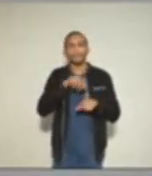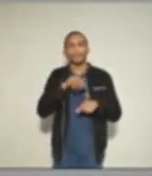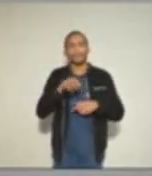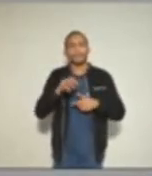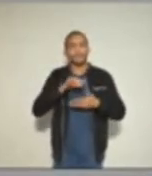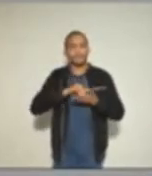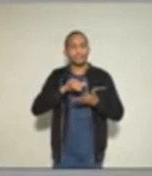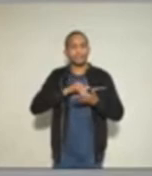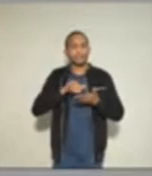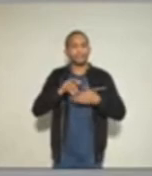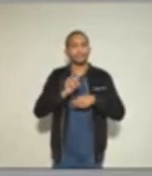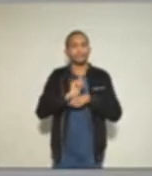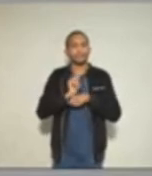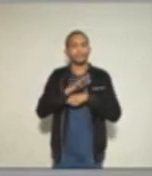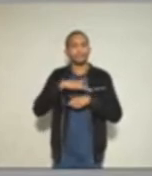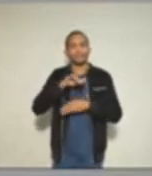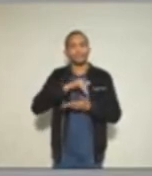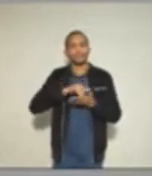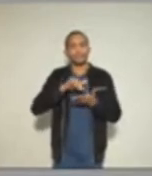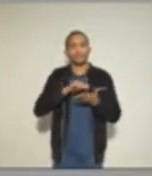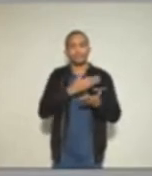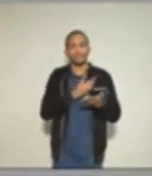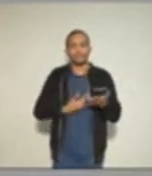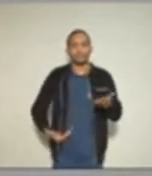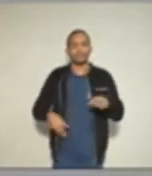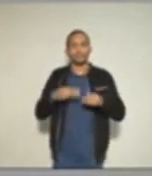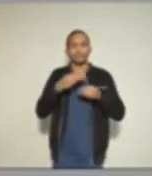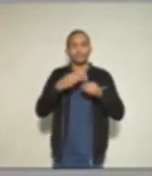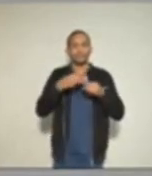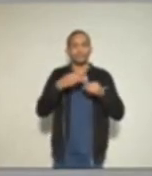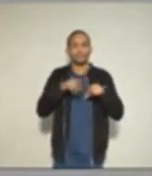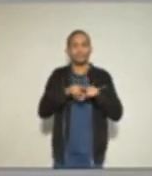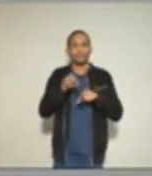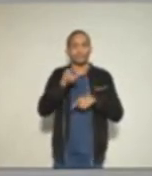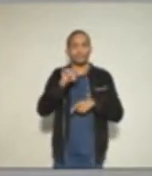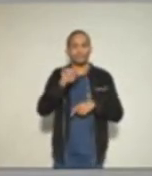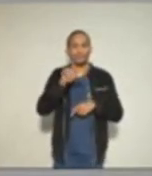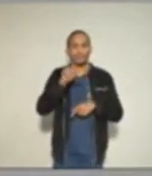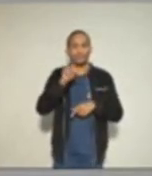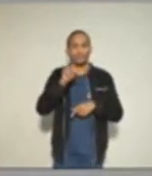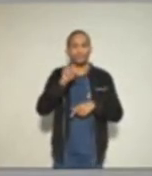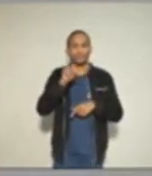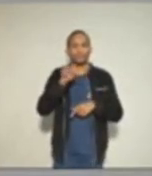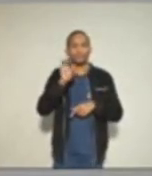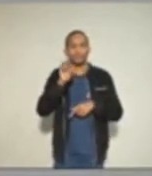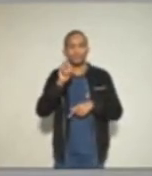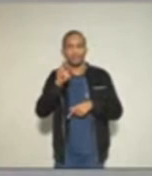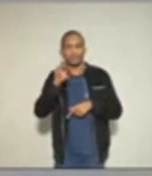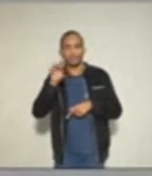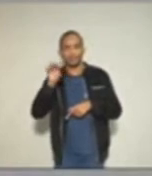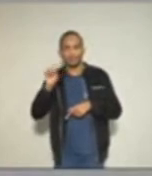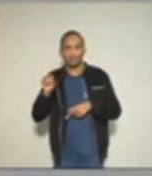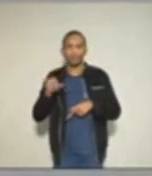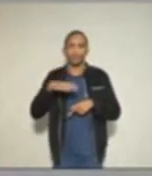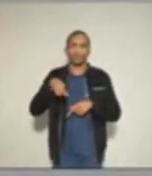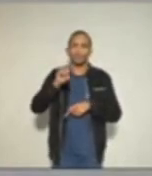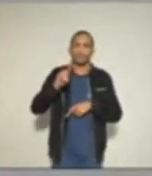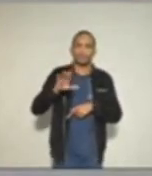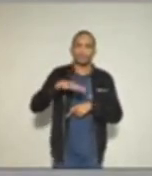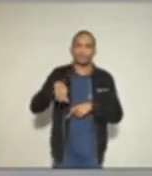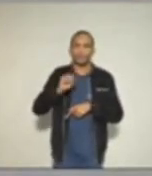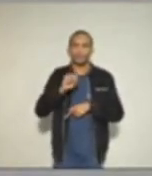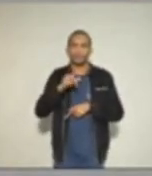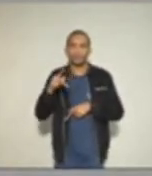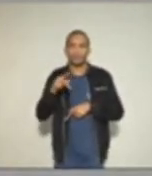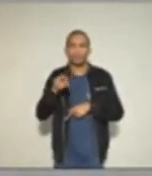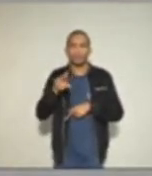executivo de gestão da Secretaria de Governo Municipal, senhor Ricardo Torres, diretor-presidente da agência SP